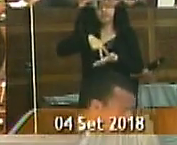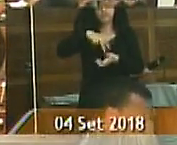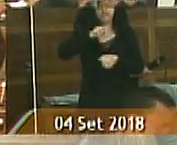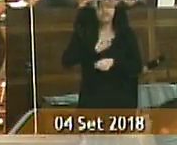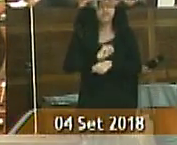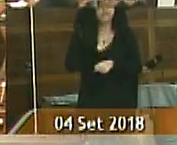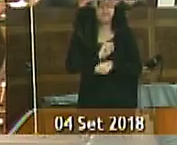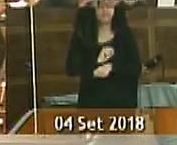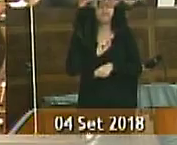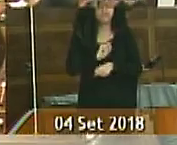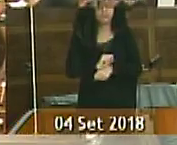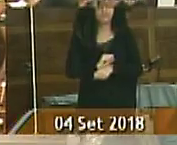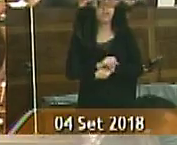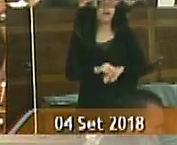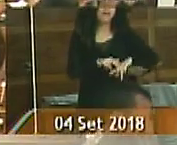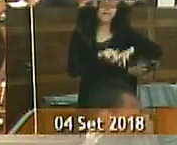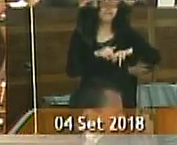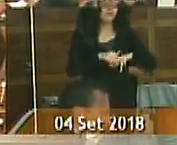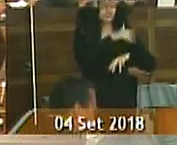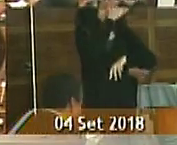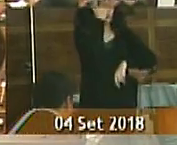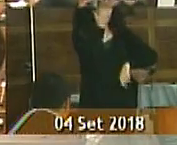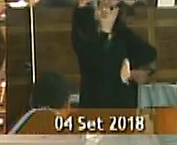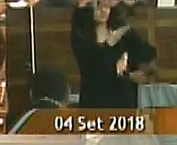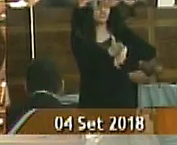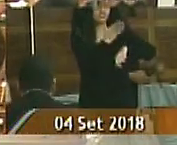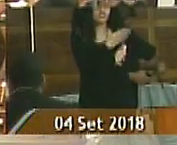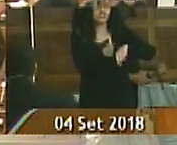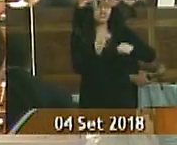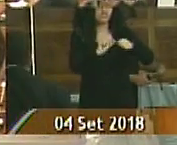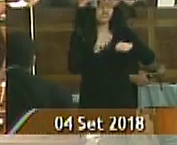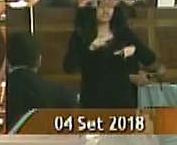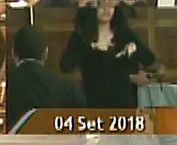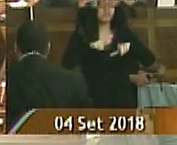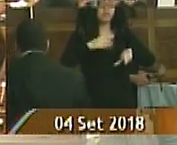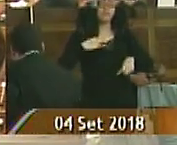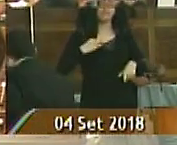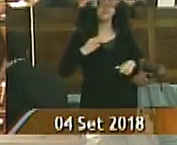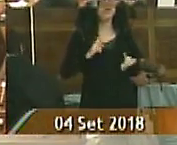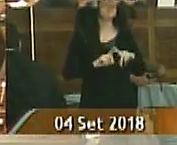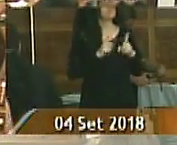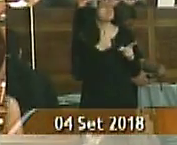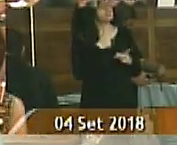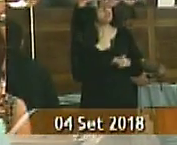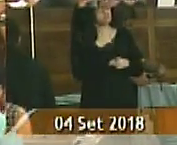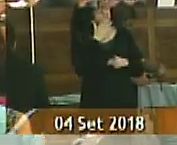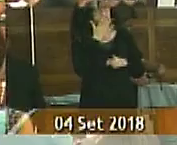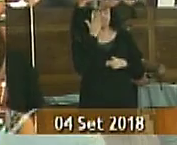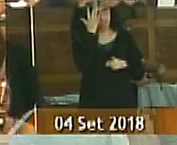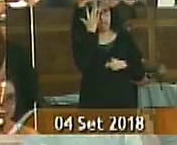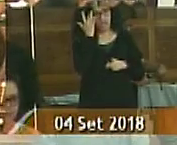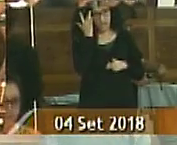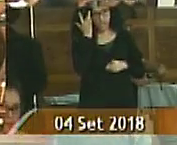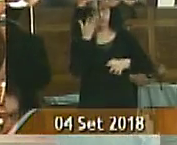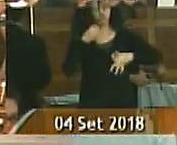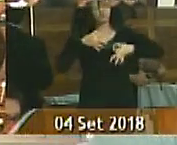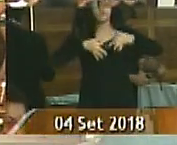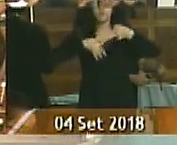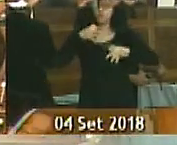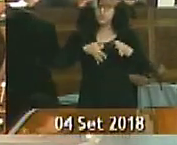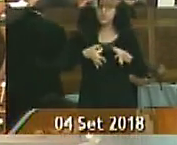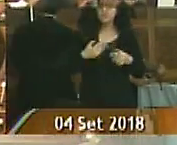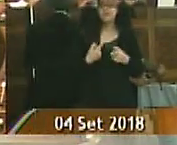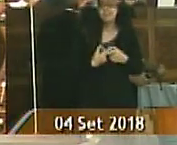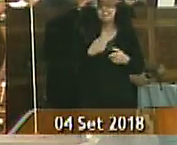fazem um trabalho, são treinados para fazer um trabalho voluntário. Mas eu acho que nada mais justo do que, já que fazem um